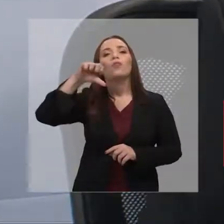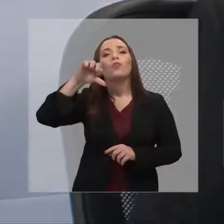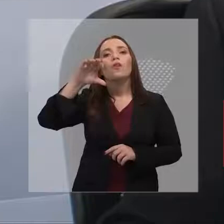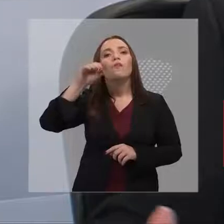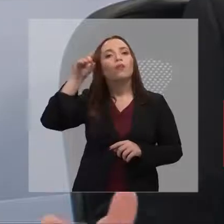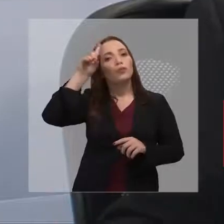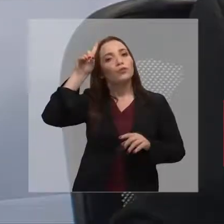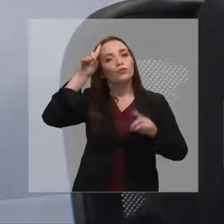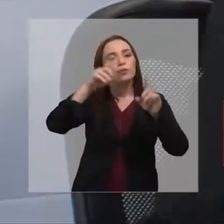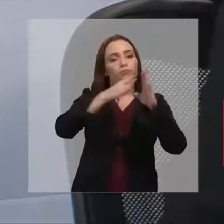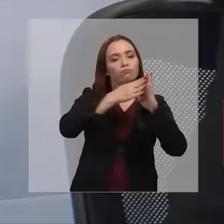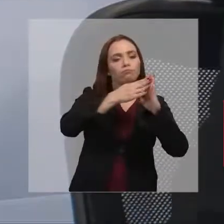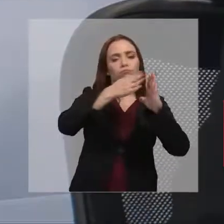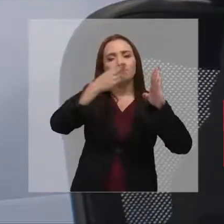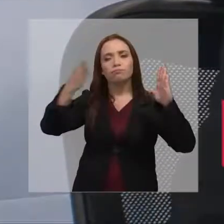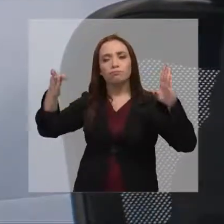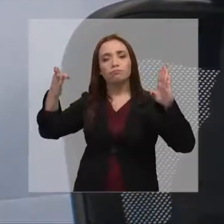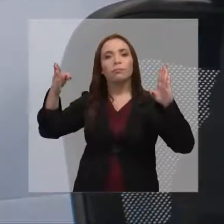dias